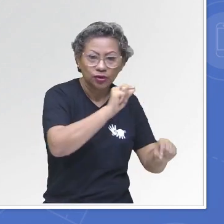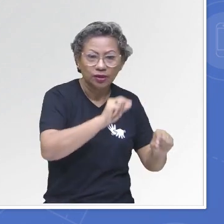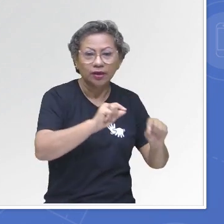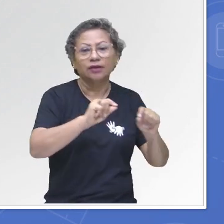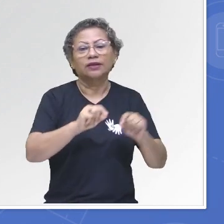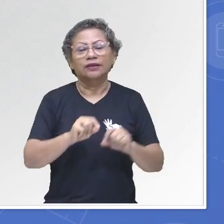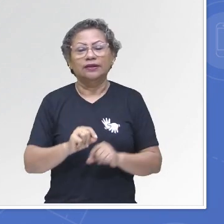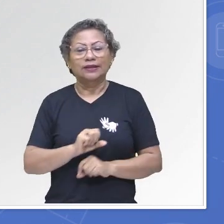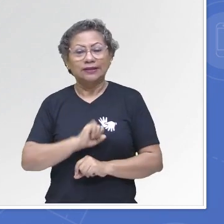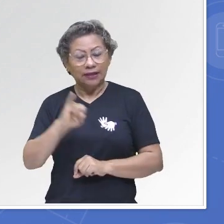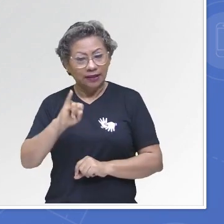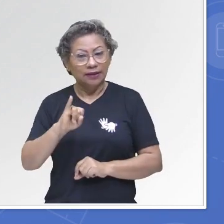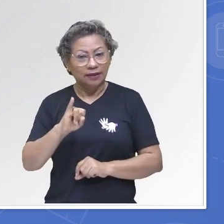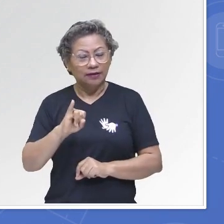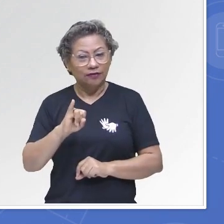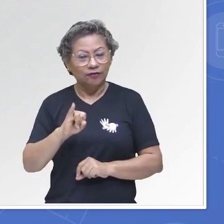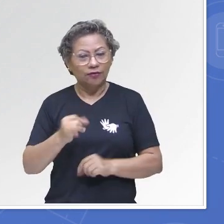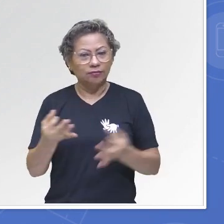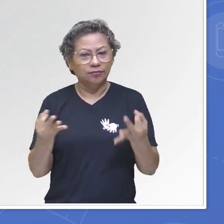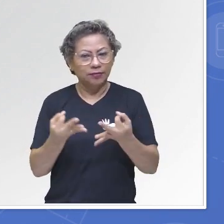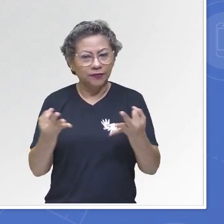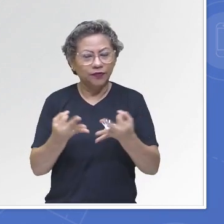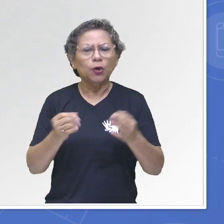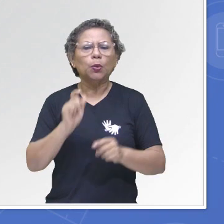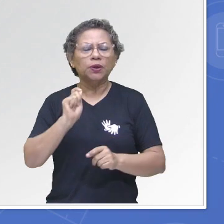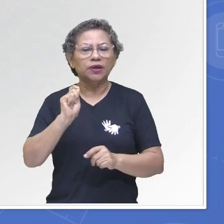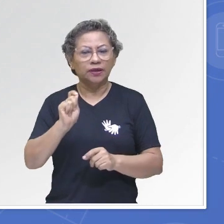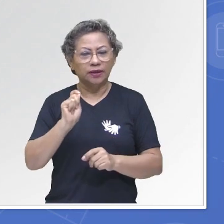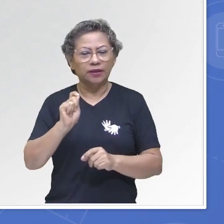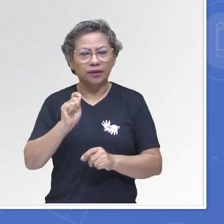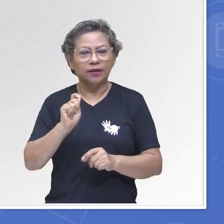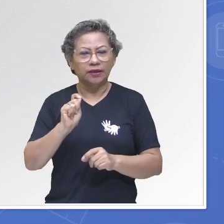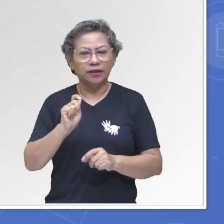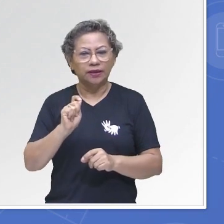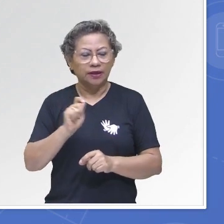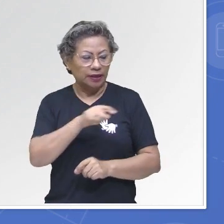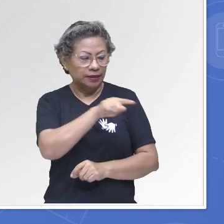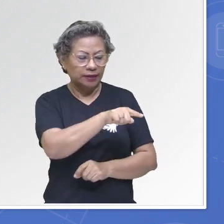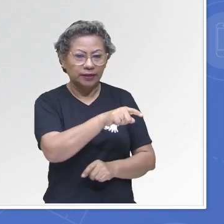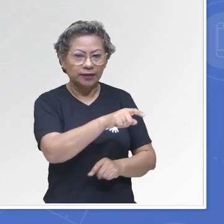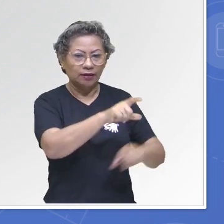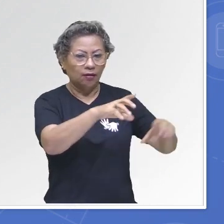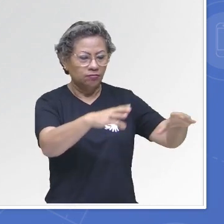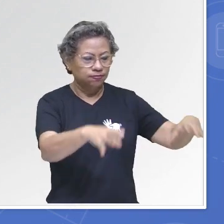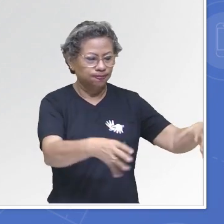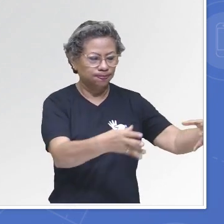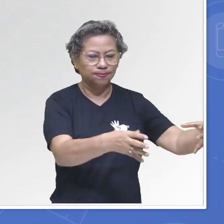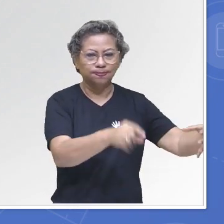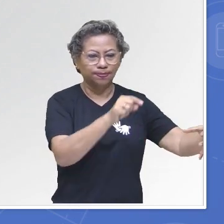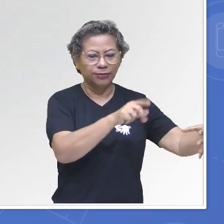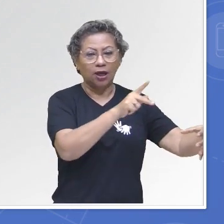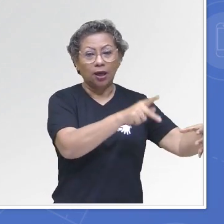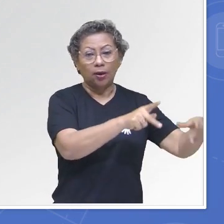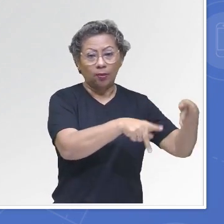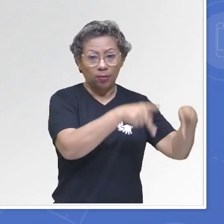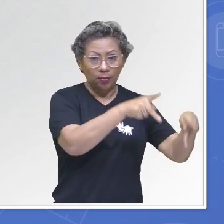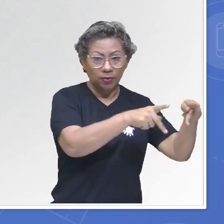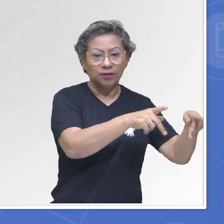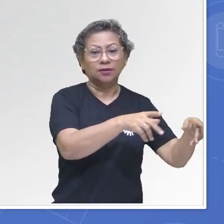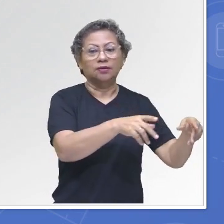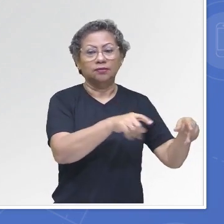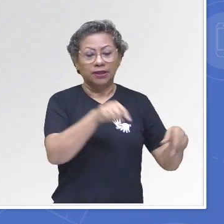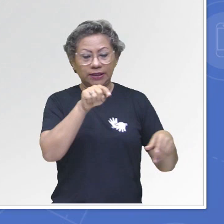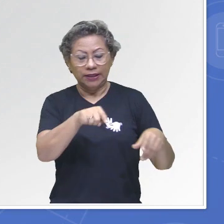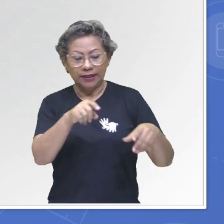bem escolhida, ela representará o que ocorre com o total da população. Então, para a gente escolher a amostra